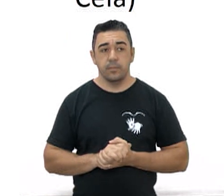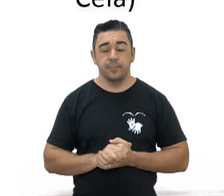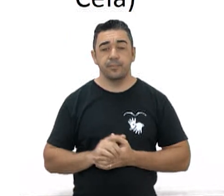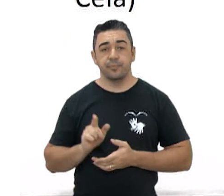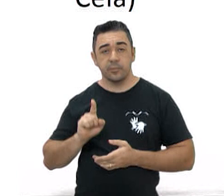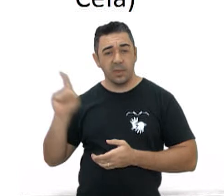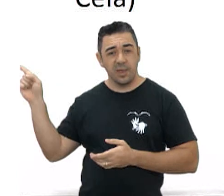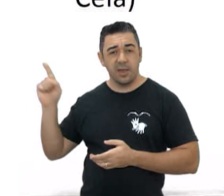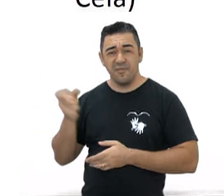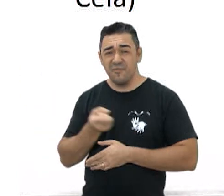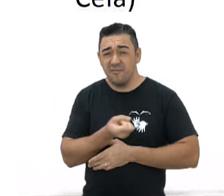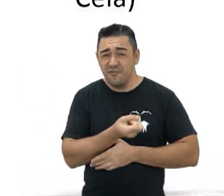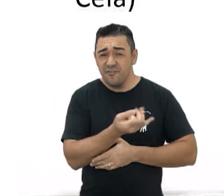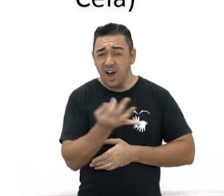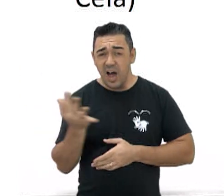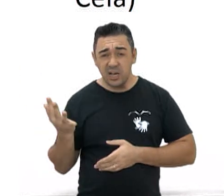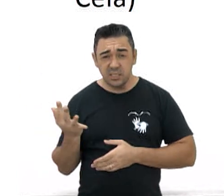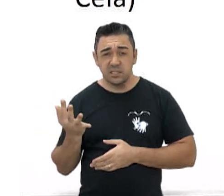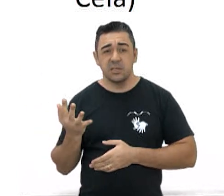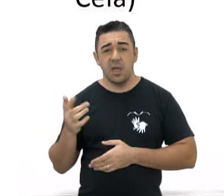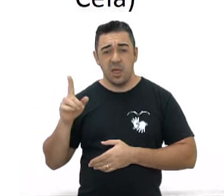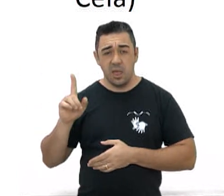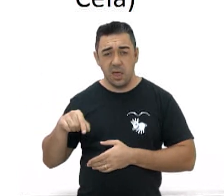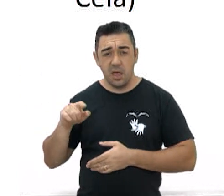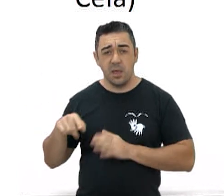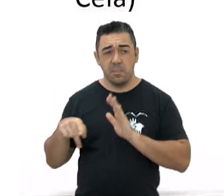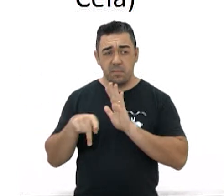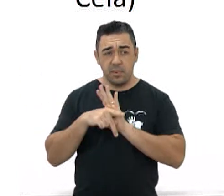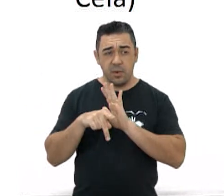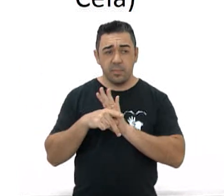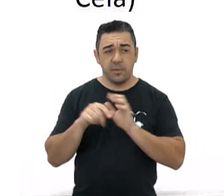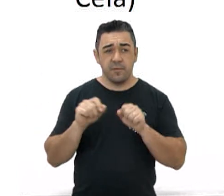Aqui são várias imagens que são da